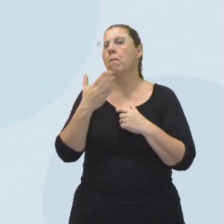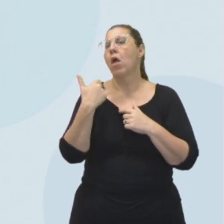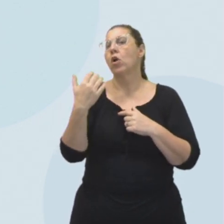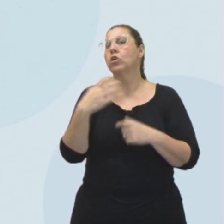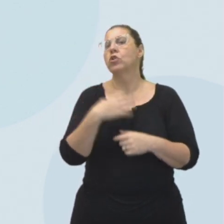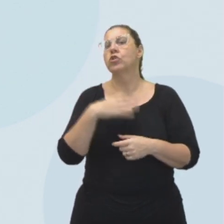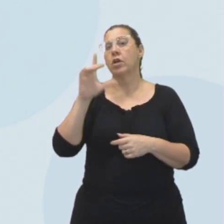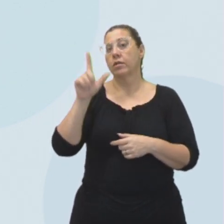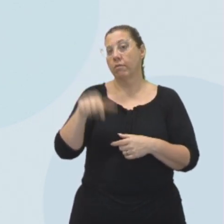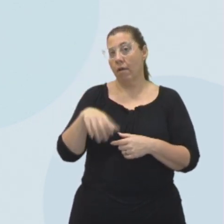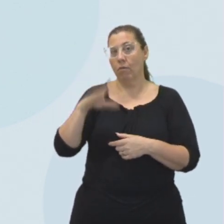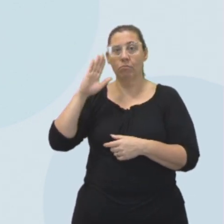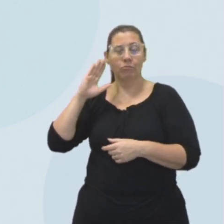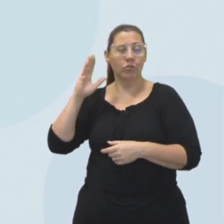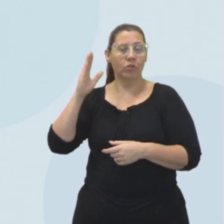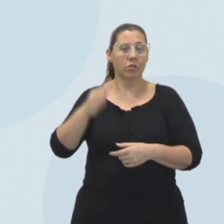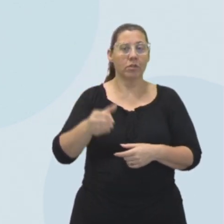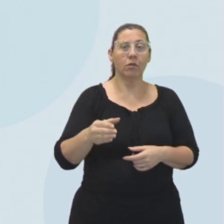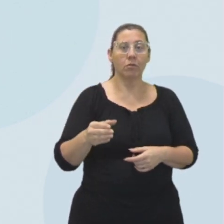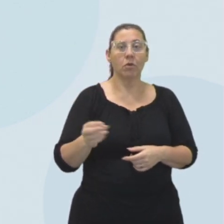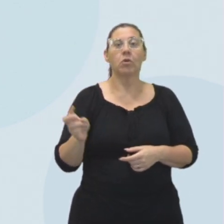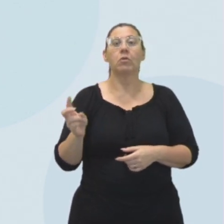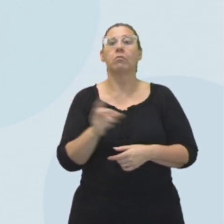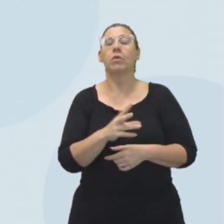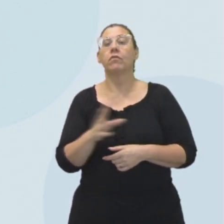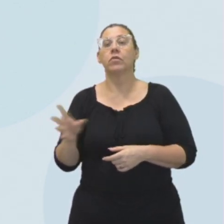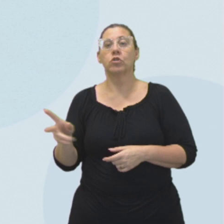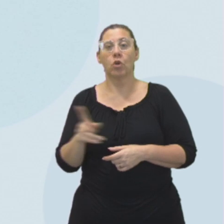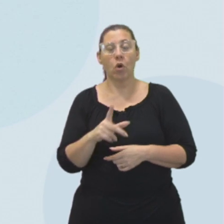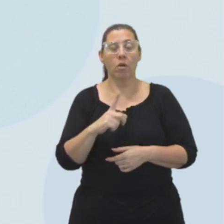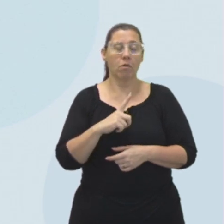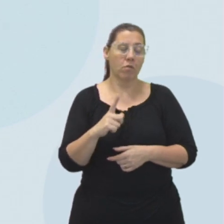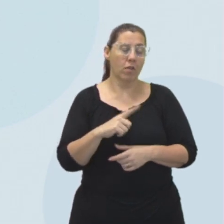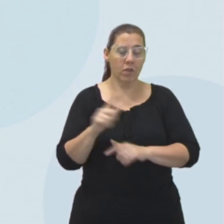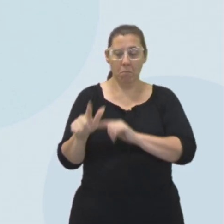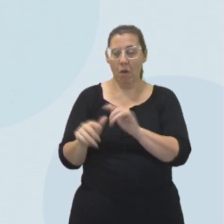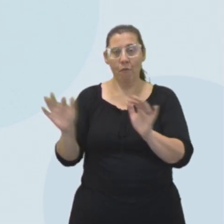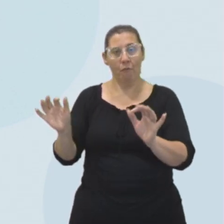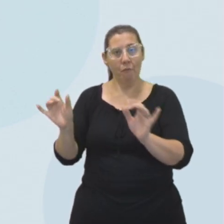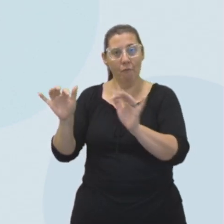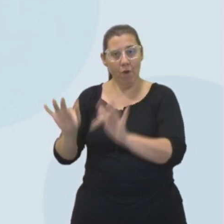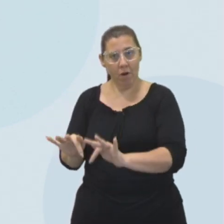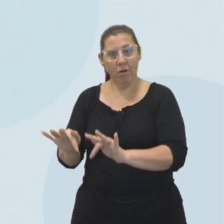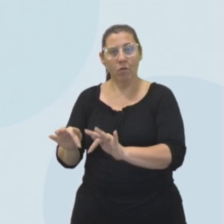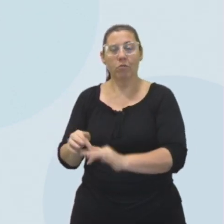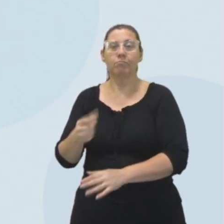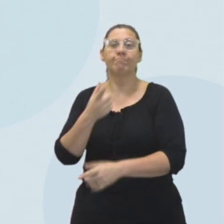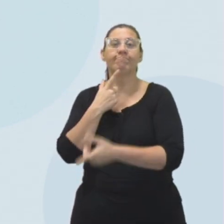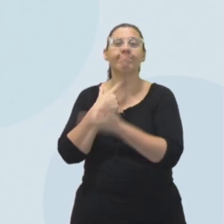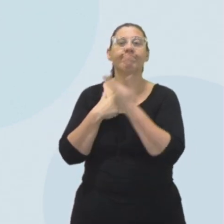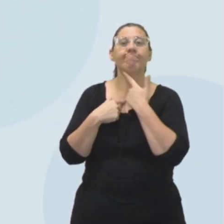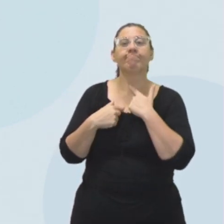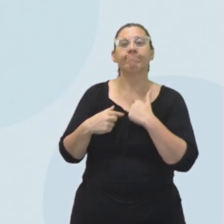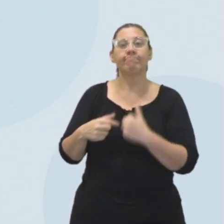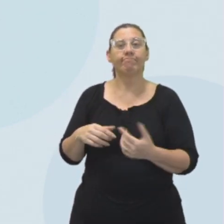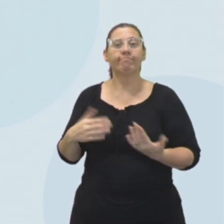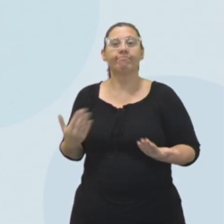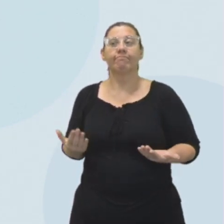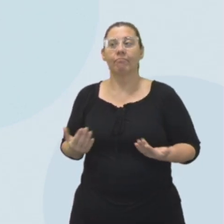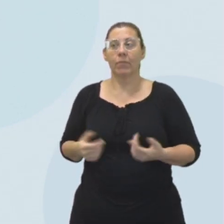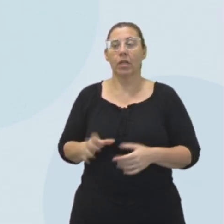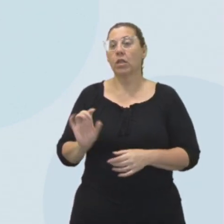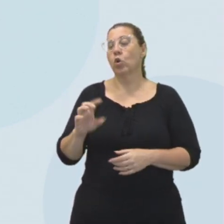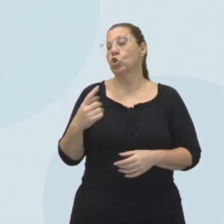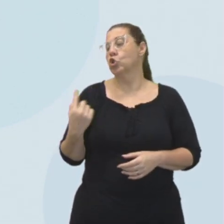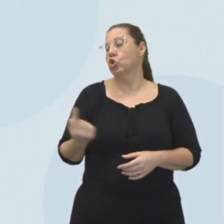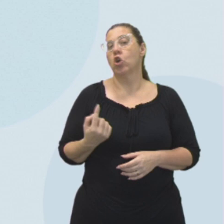é direcionar o professor, tendo o trabalho final com a intencionalidade, não